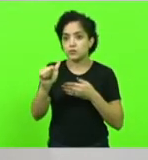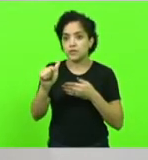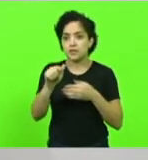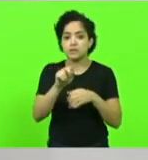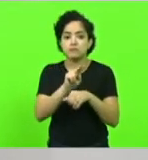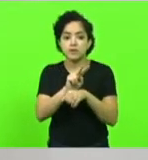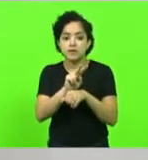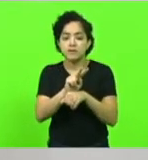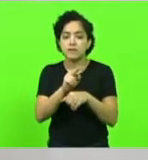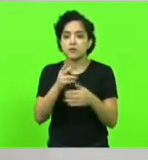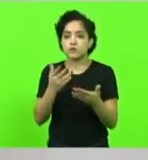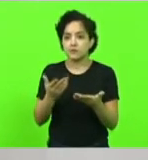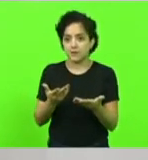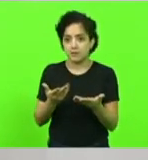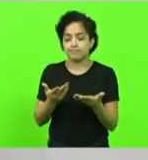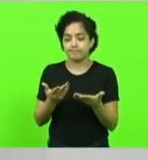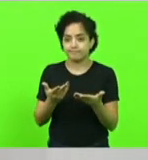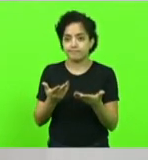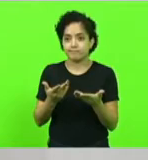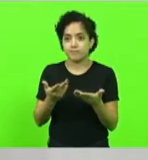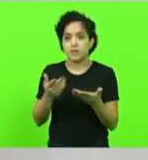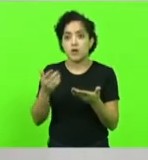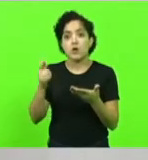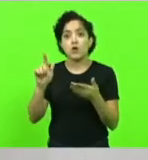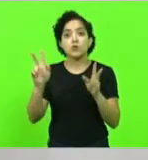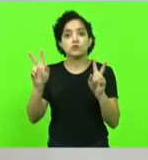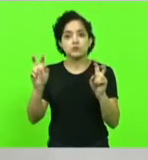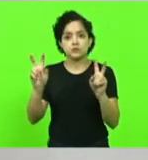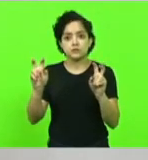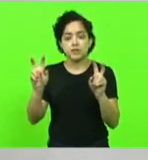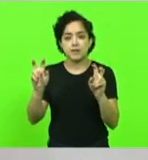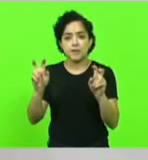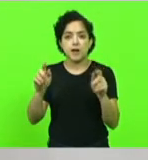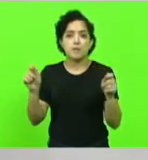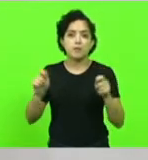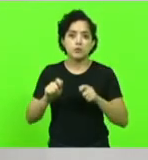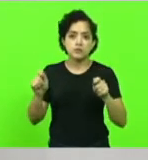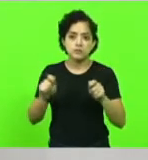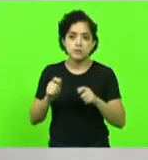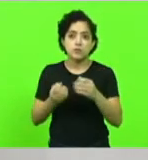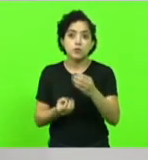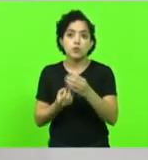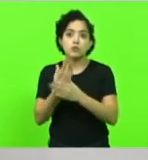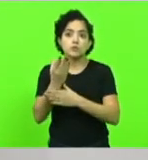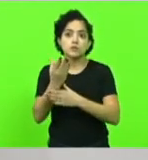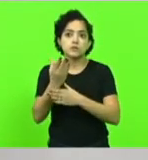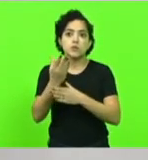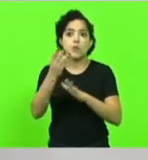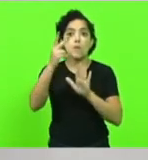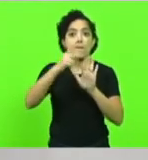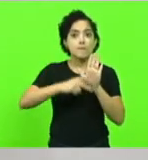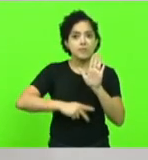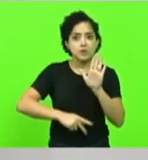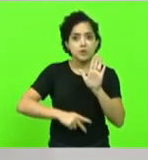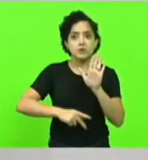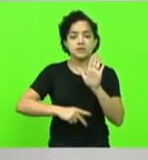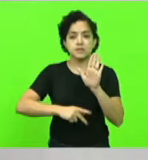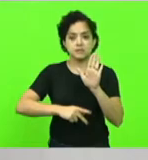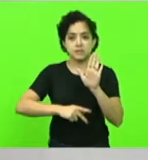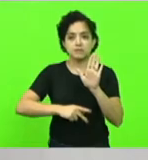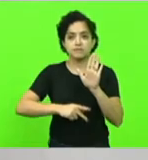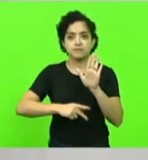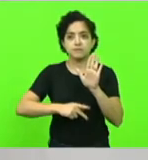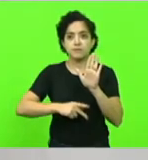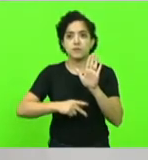também, senhor presidente, já trazendo esse segundo tema, a possibilidade da criação de um programa para a construção